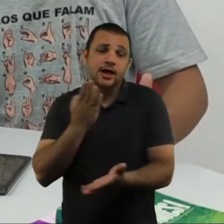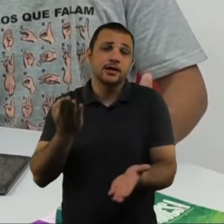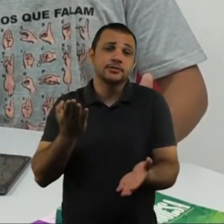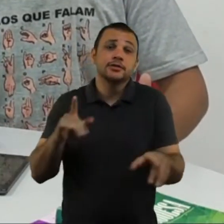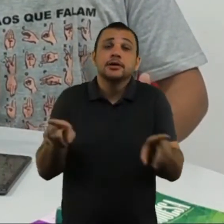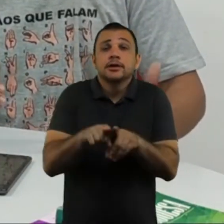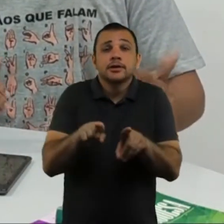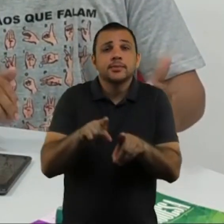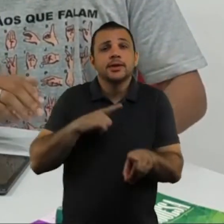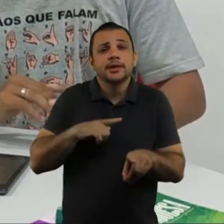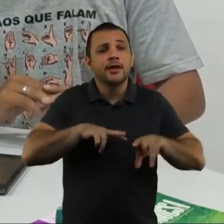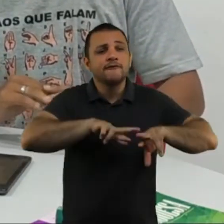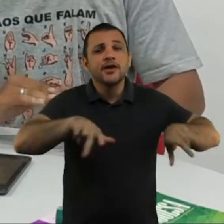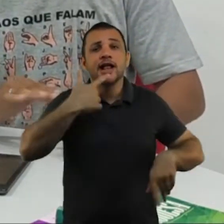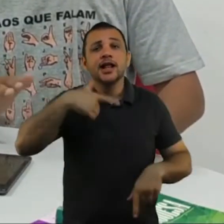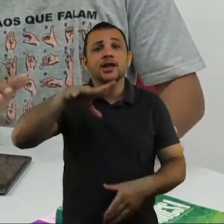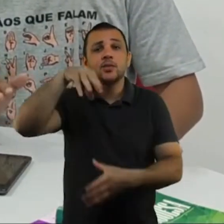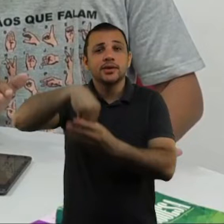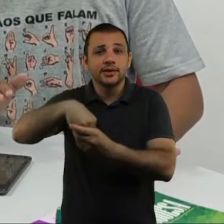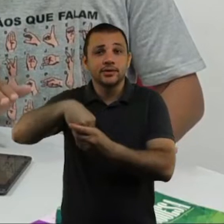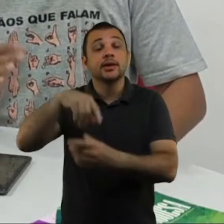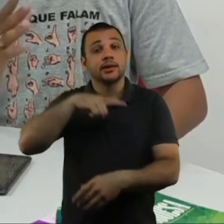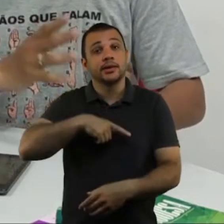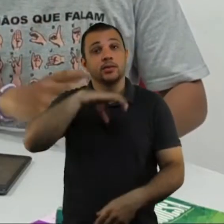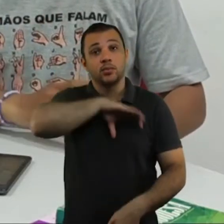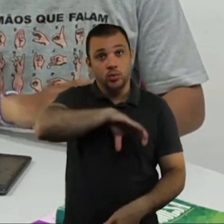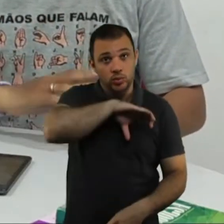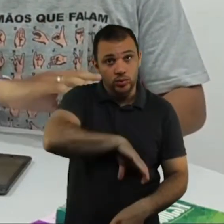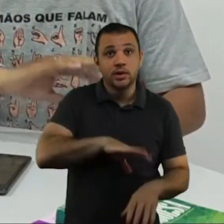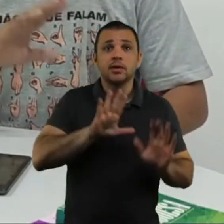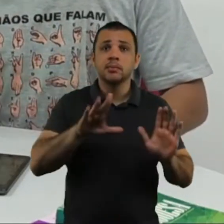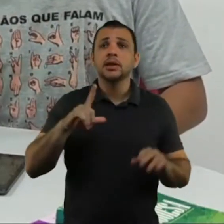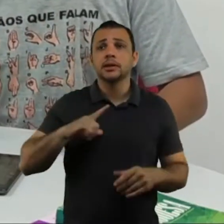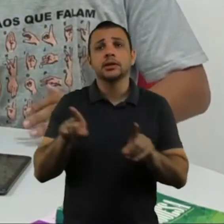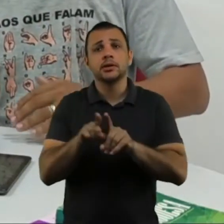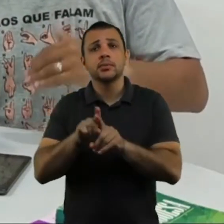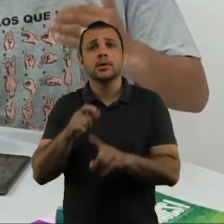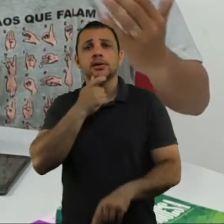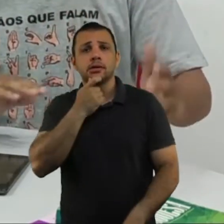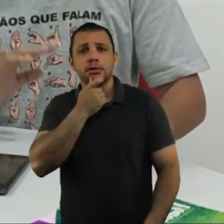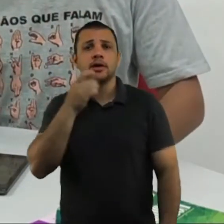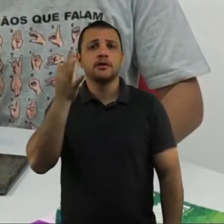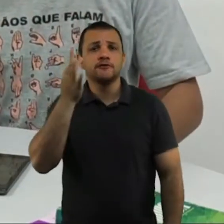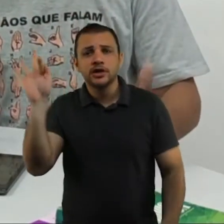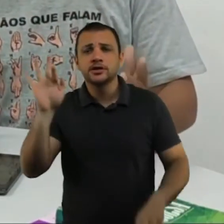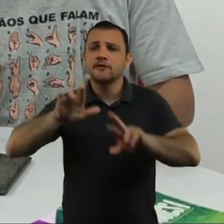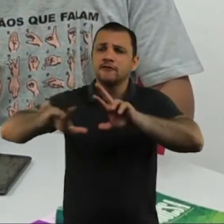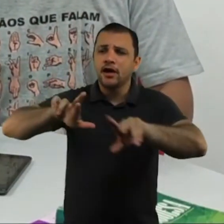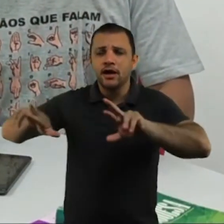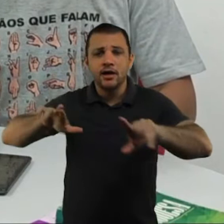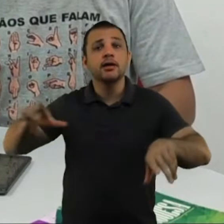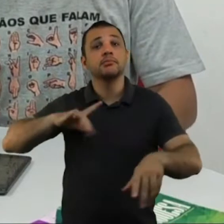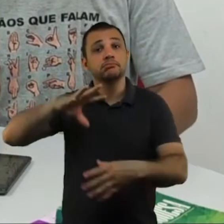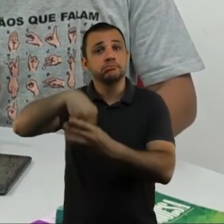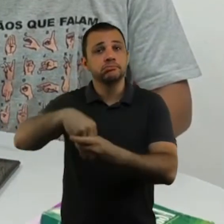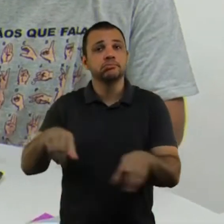ele é gratuito e principalmente ele tem várias linguagens, tá? Não só a brasileira, mas para quem tem facilidade com inglês, francês e tudo mais, ele é bem